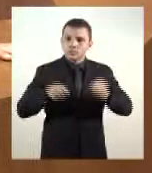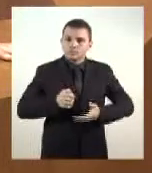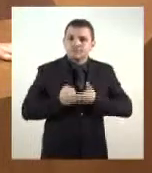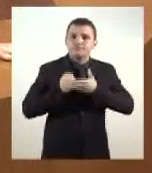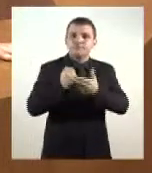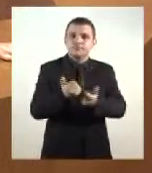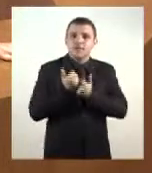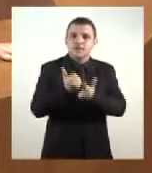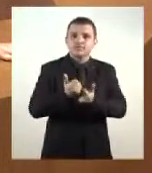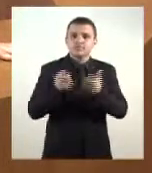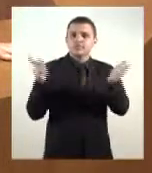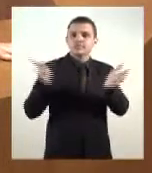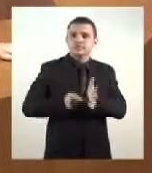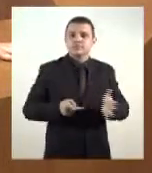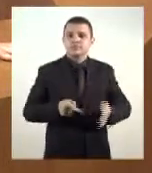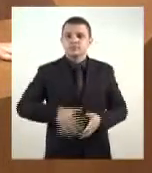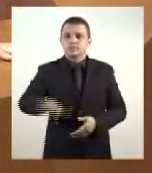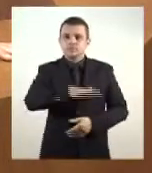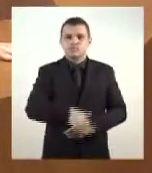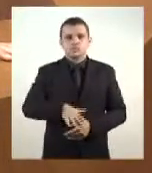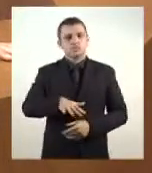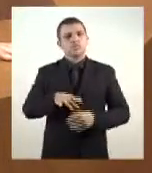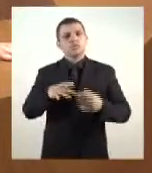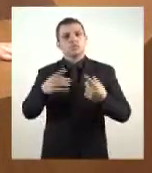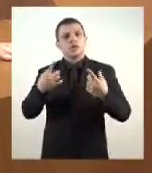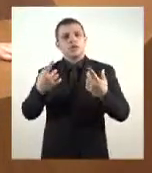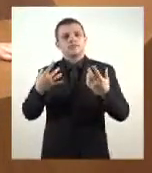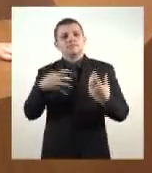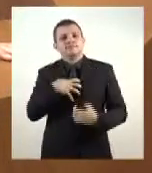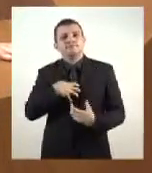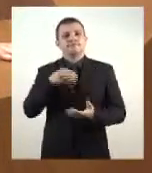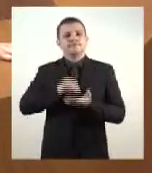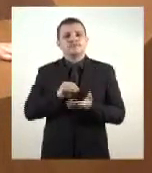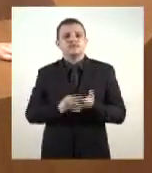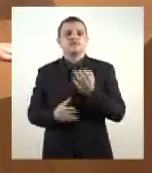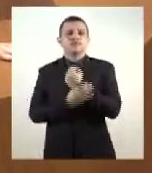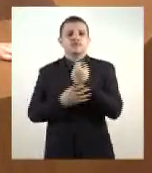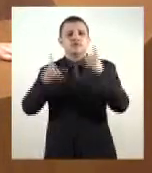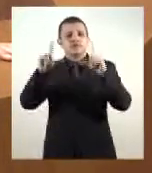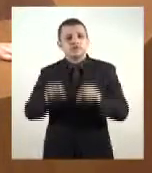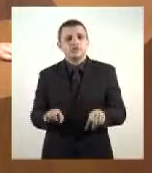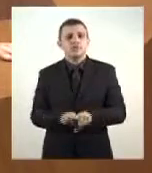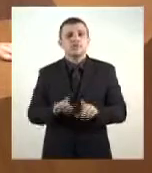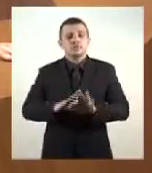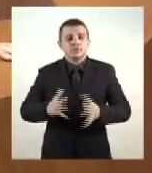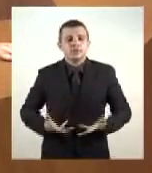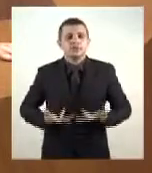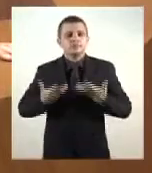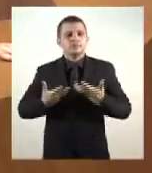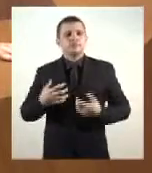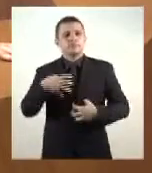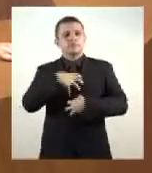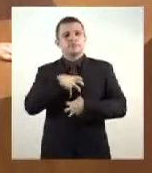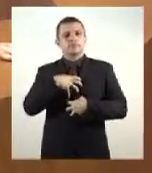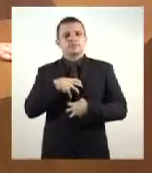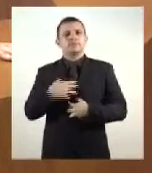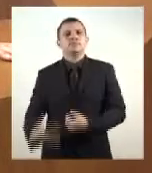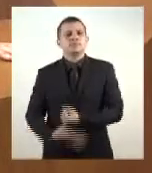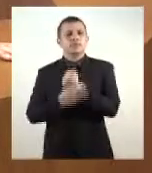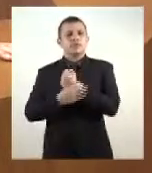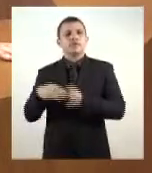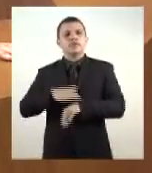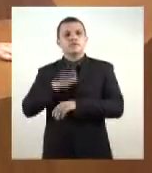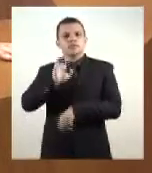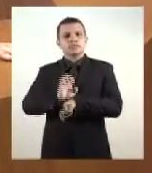contribuição efetiva para diminuir a sensação de insegurança e aumentar a situação que a segurança do nosso